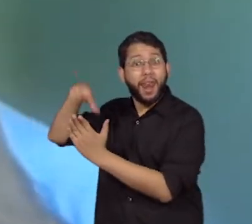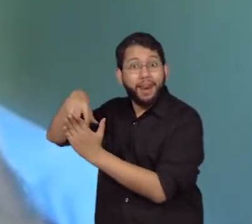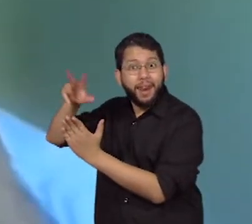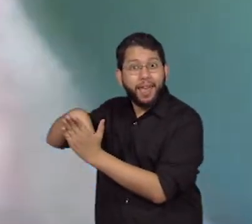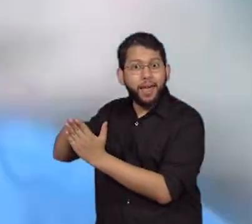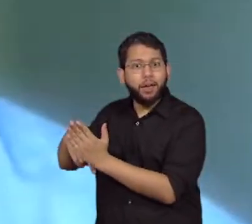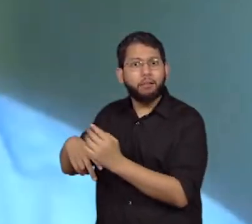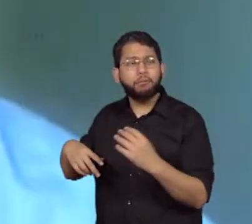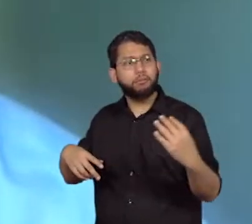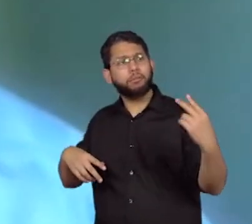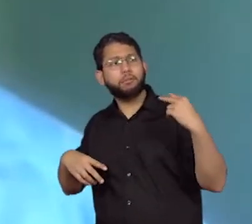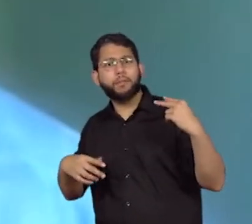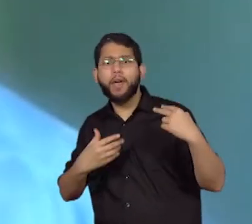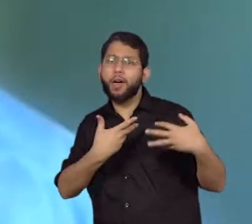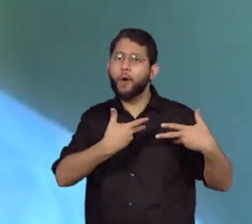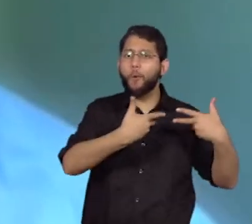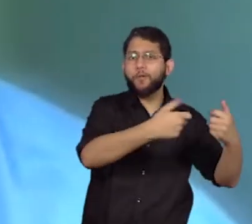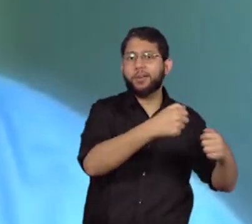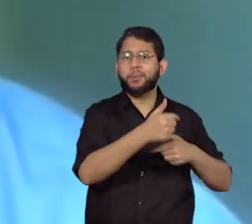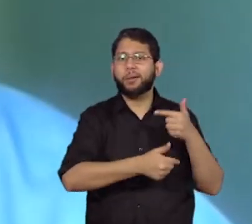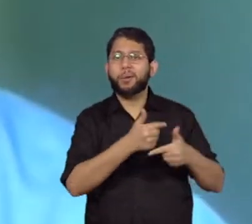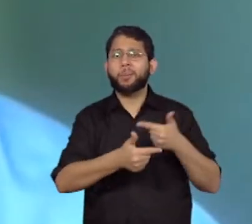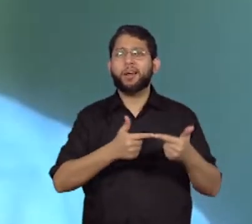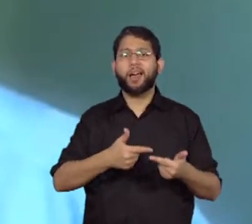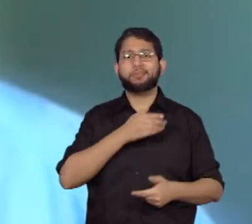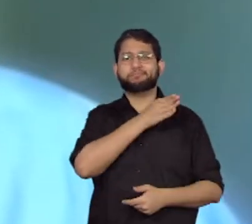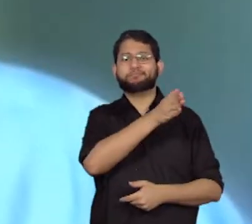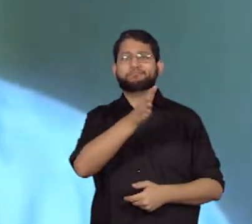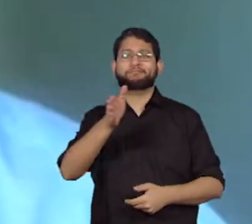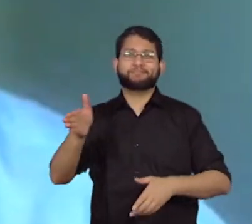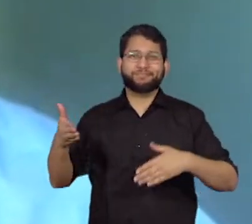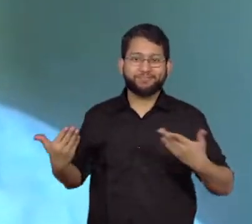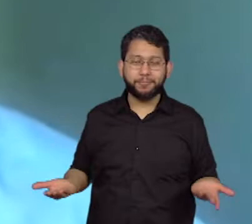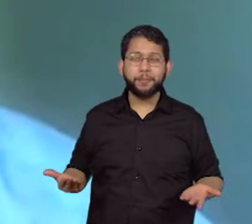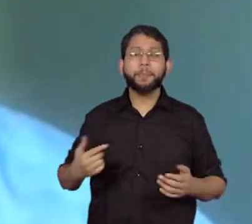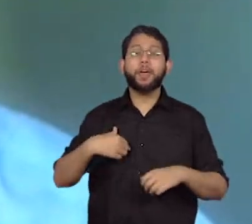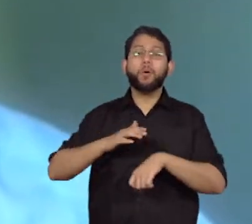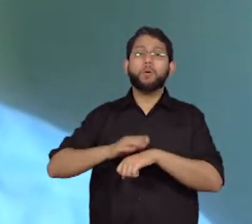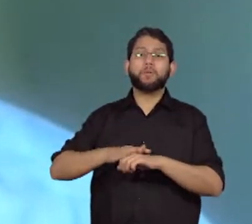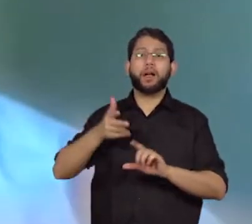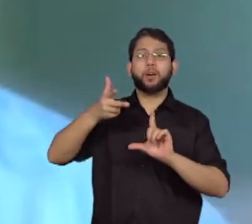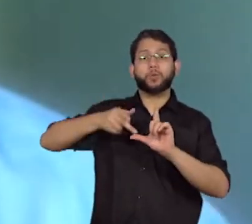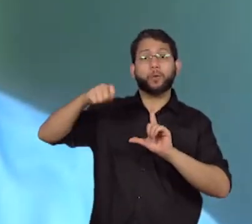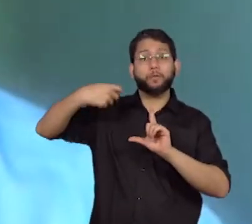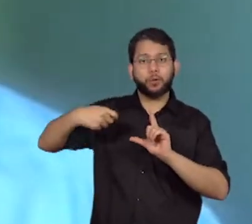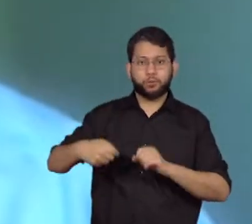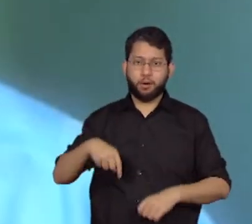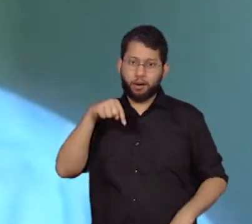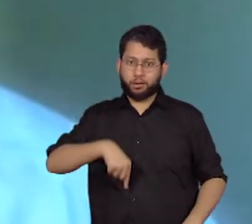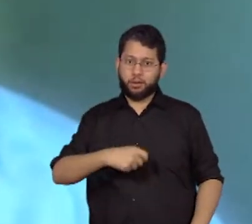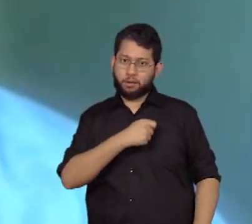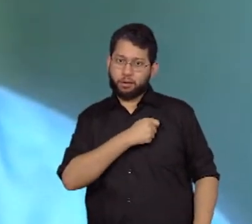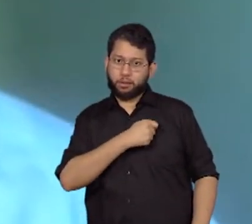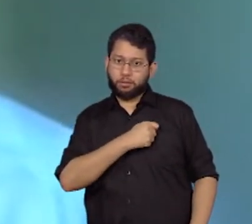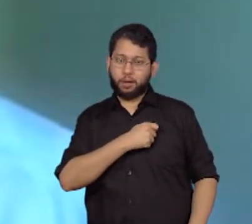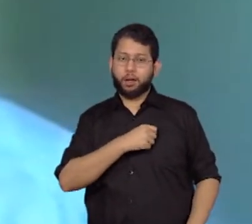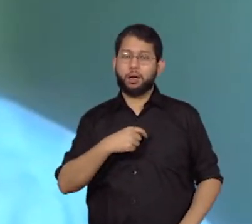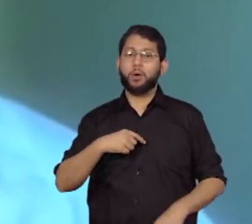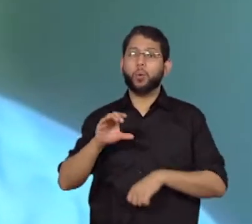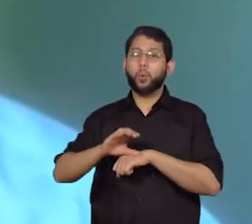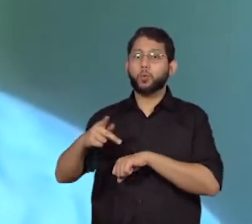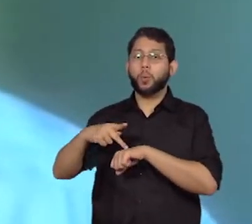acharam a coluna bacana e me convidaram para trabalhar nos outros lugares. Então eu faço vídeo. Aqui no Canadá hoje eu faço